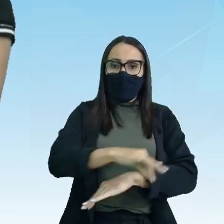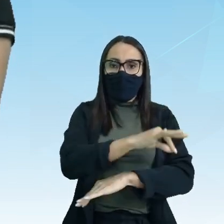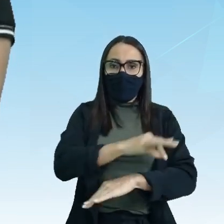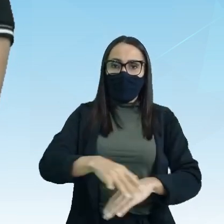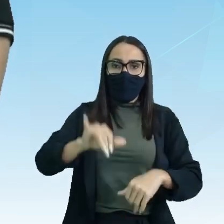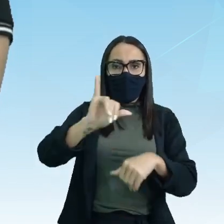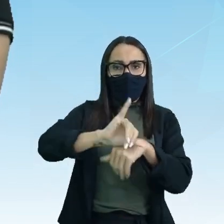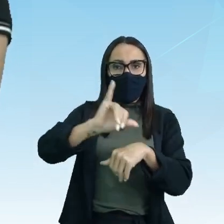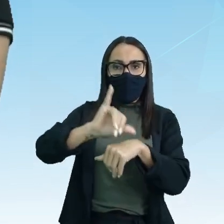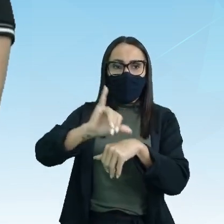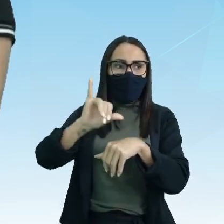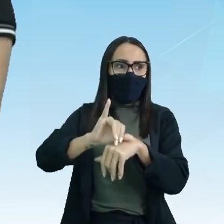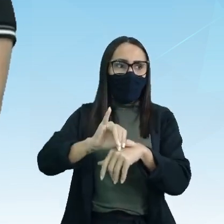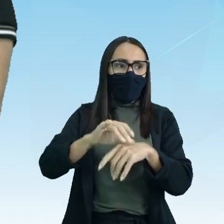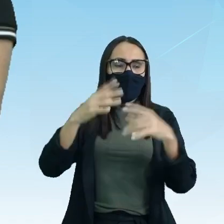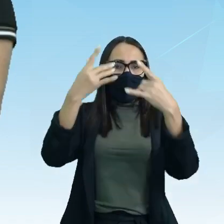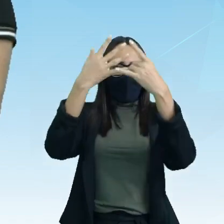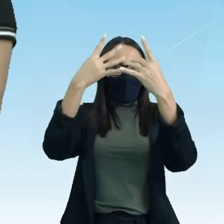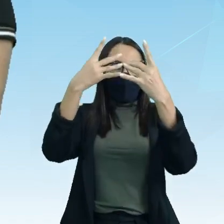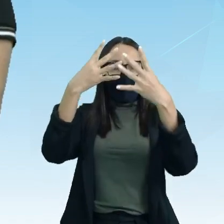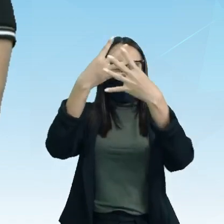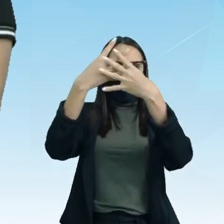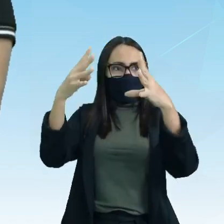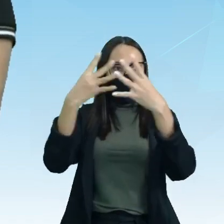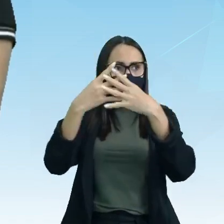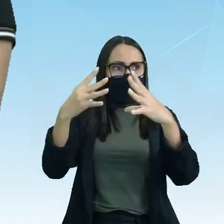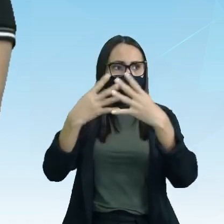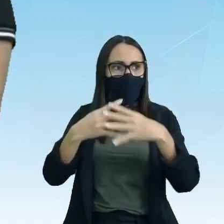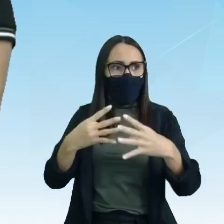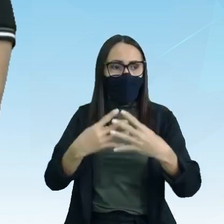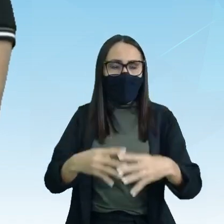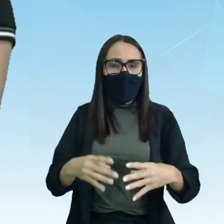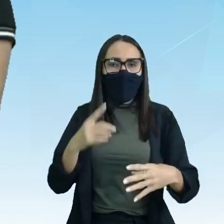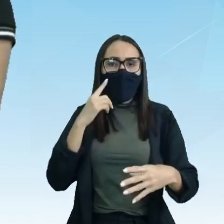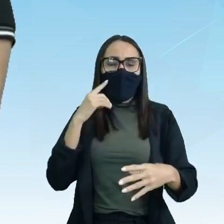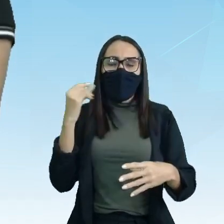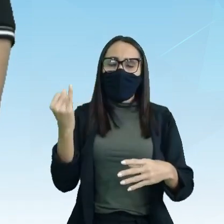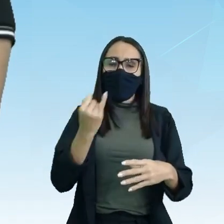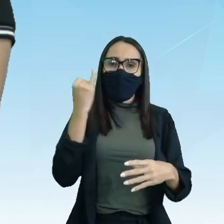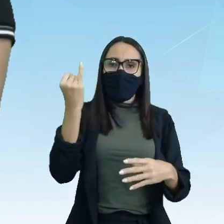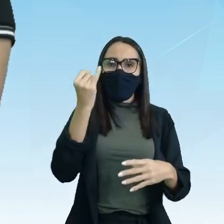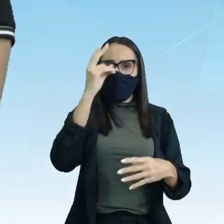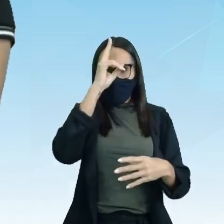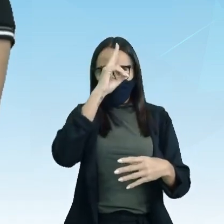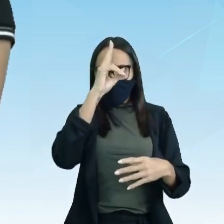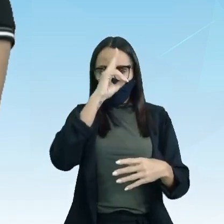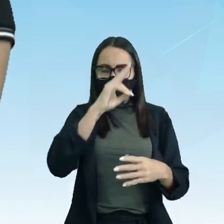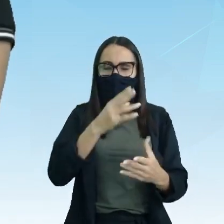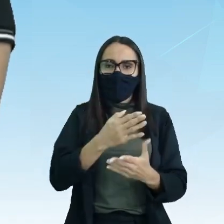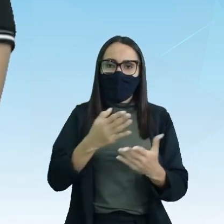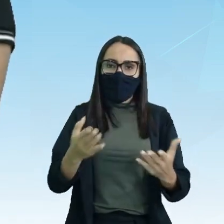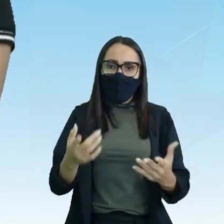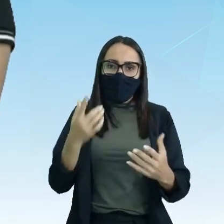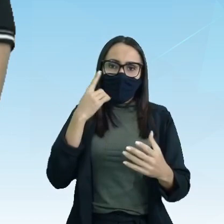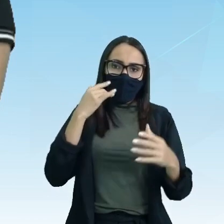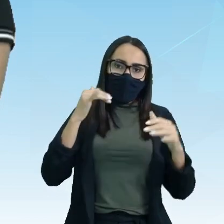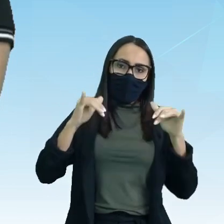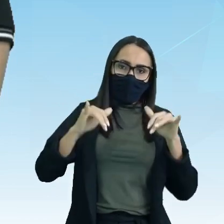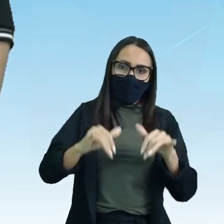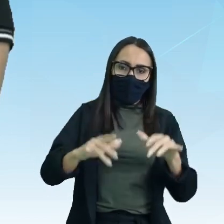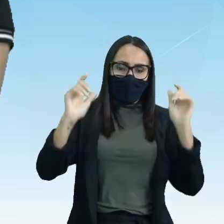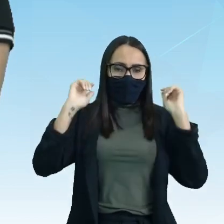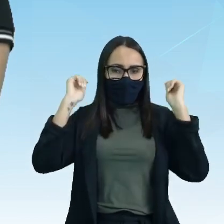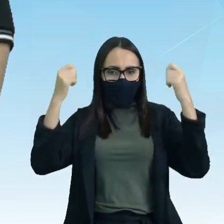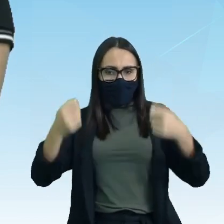do século. Essa coisa robusta, né? E é importante, mais uma vez, lembrar que é um mercado, que é um prédio que